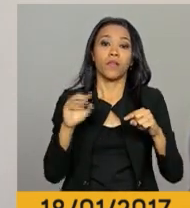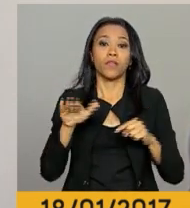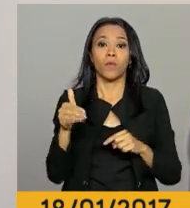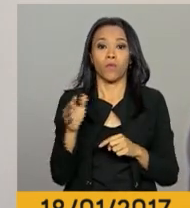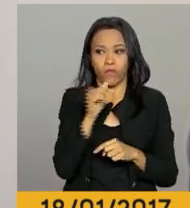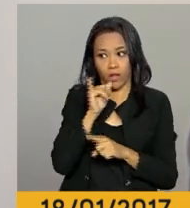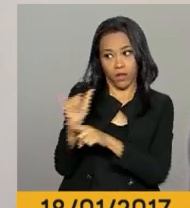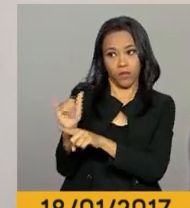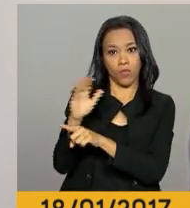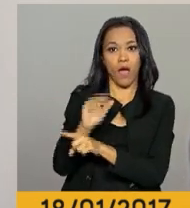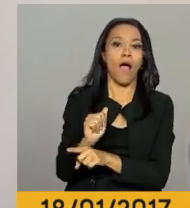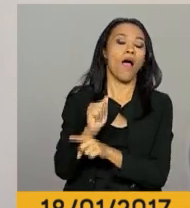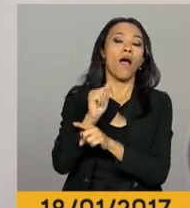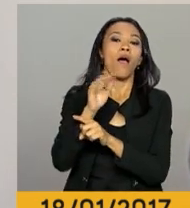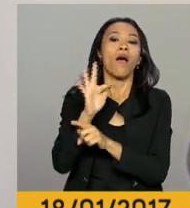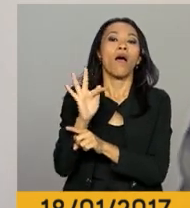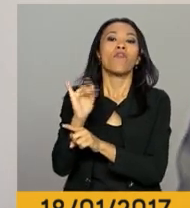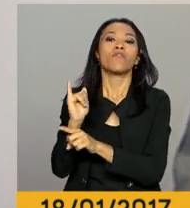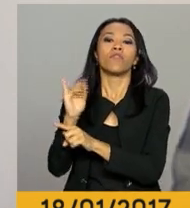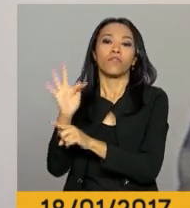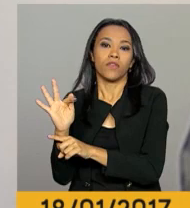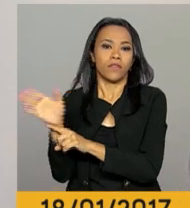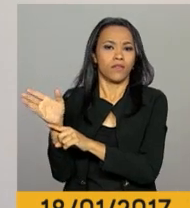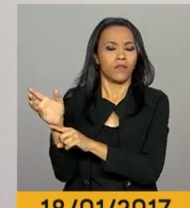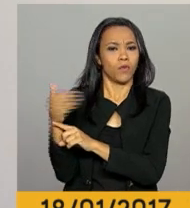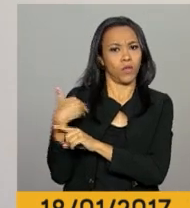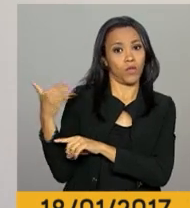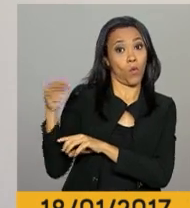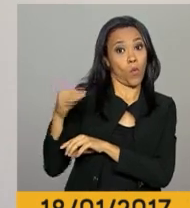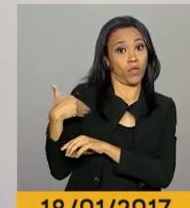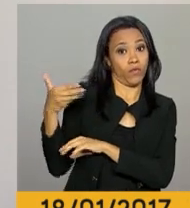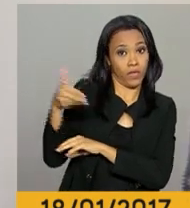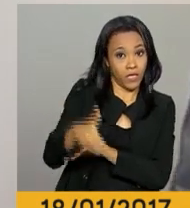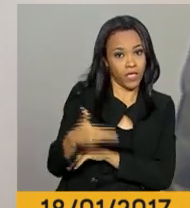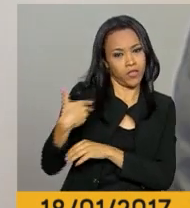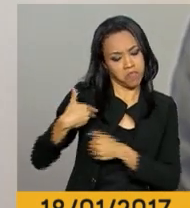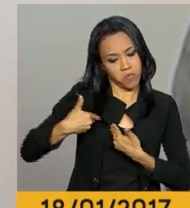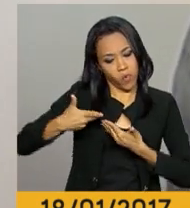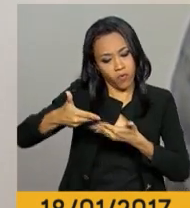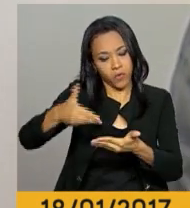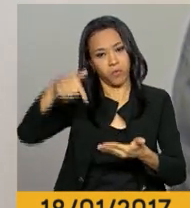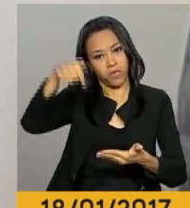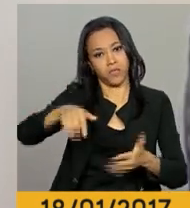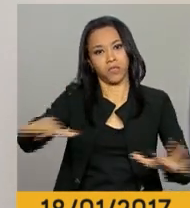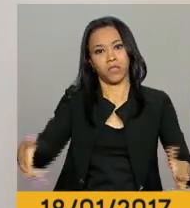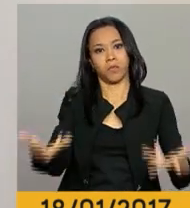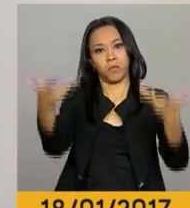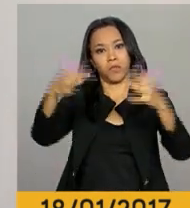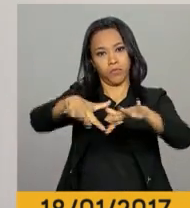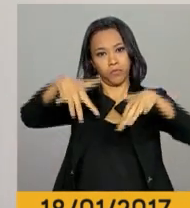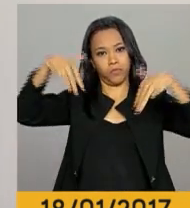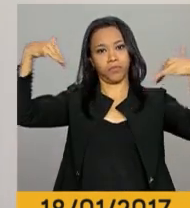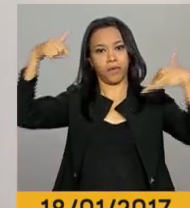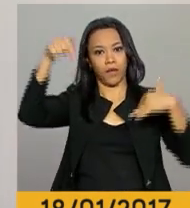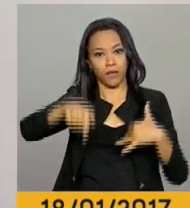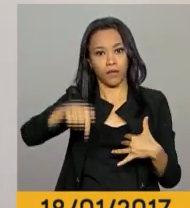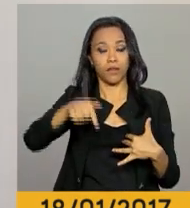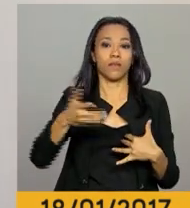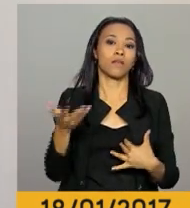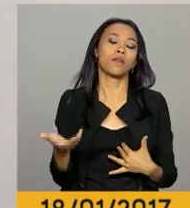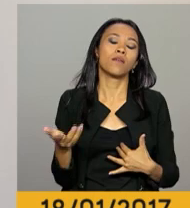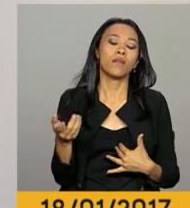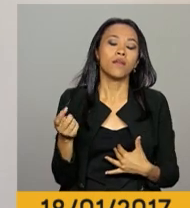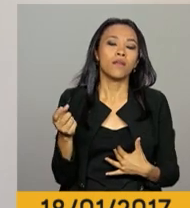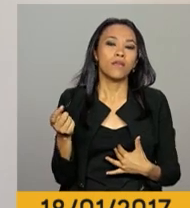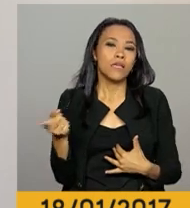quando eu venho aqui e você gentilmente foi eh me convidar e até deixou eh vislumbrar a